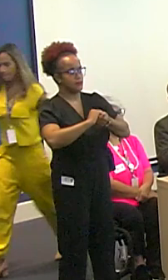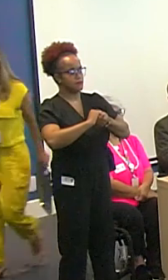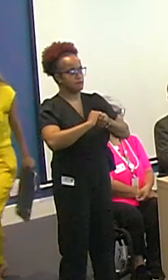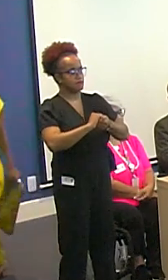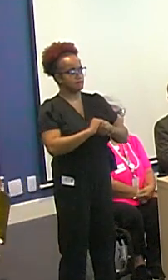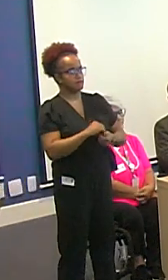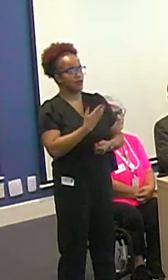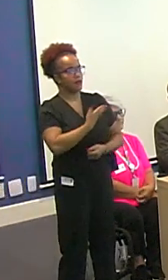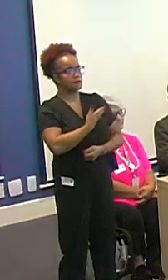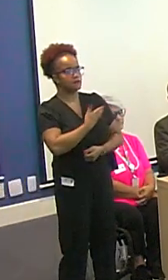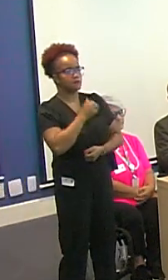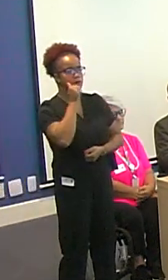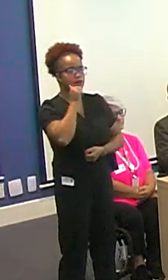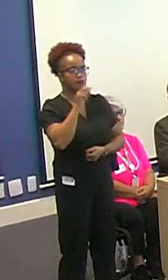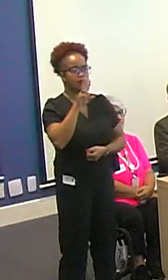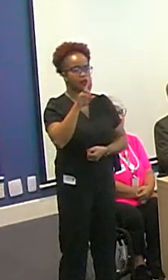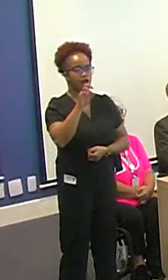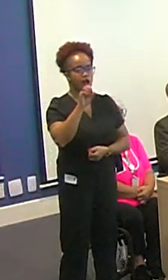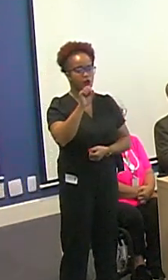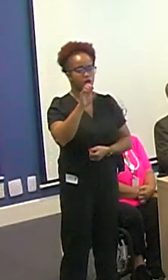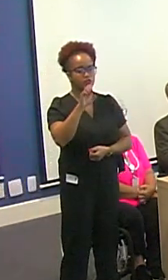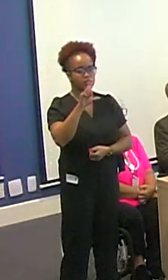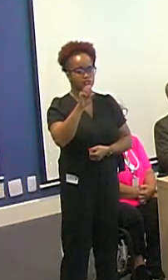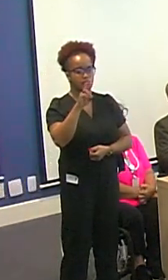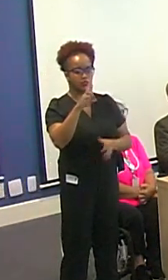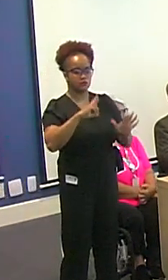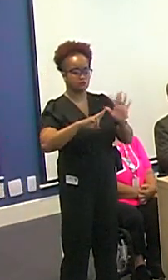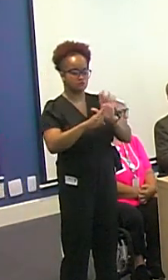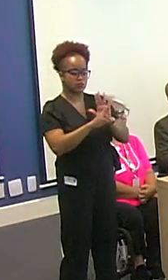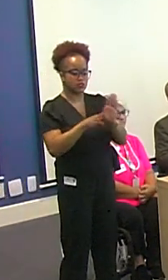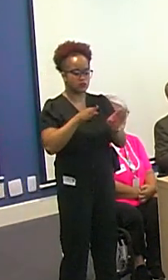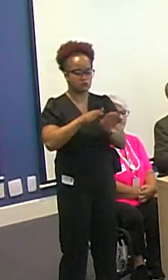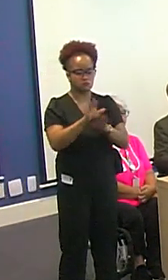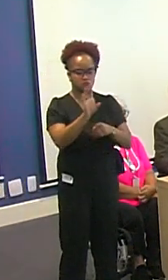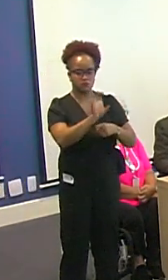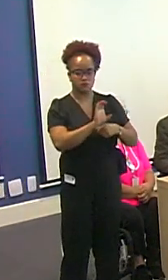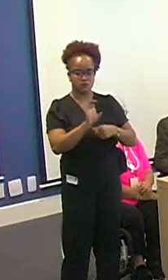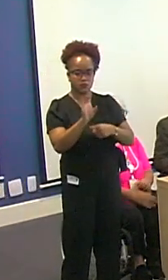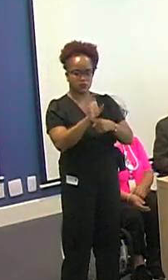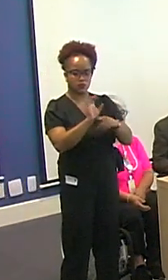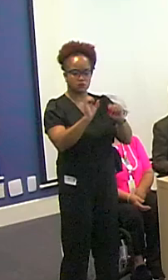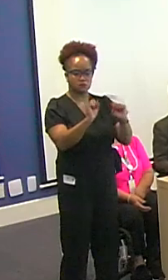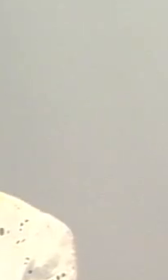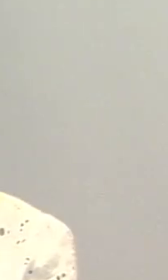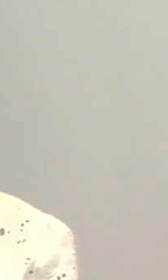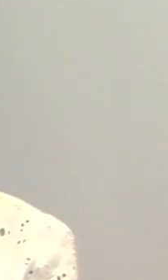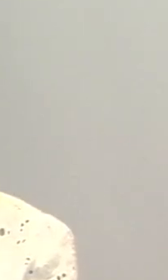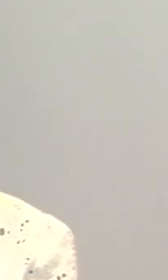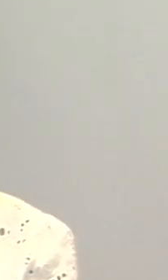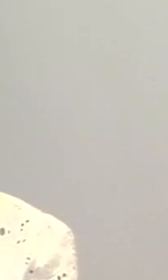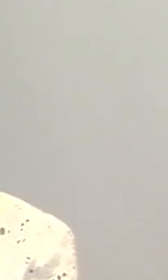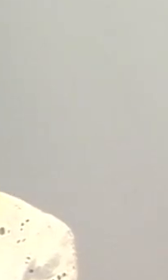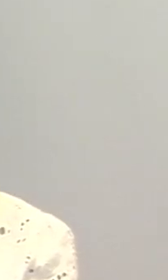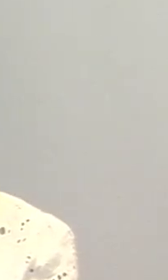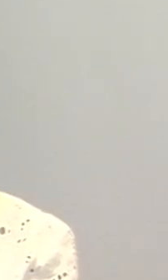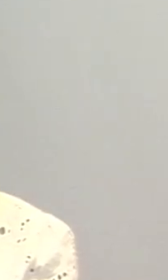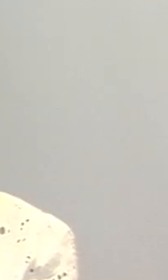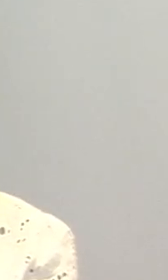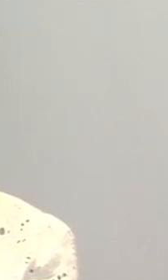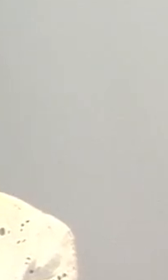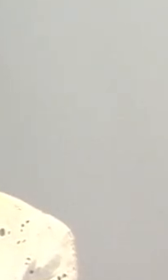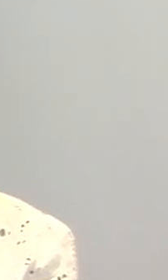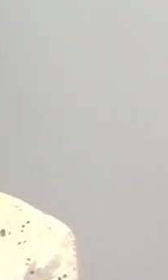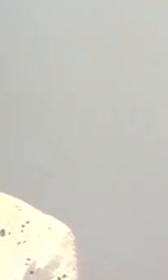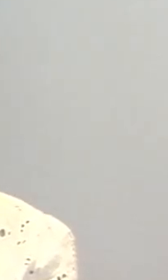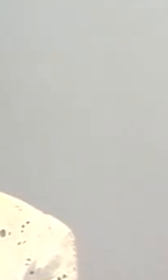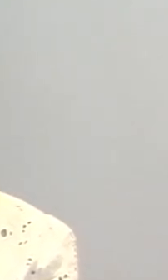nossa amiga Roseli Reis, representando o Conselho Estadual da defesa da pessoa, do direito da